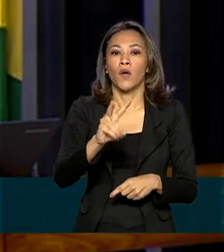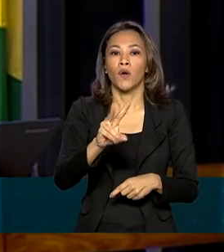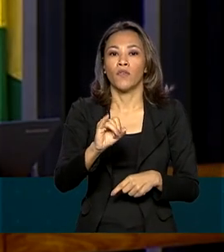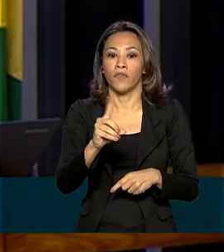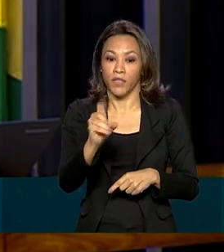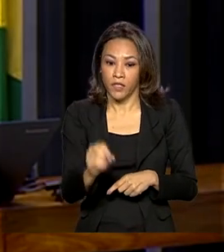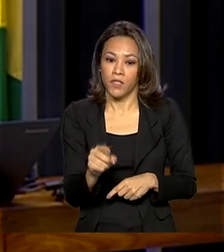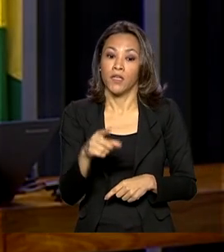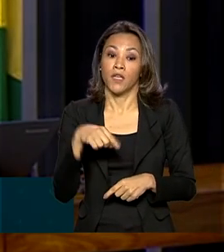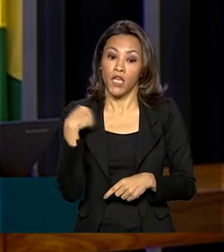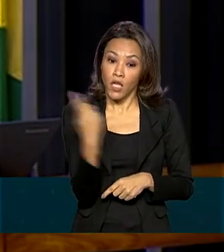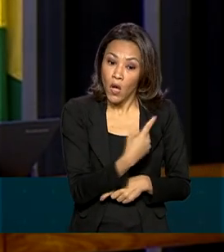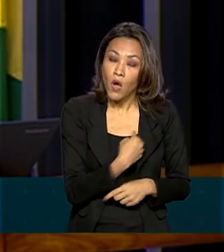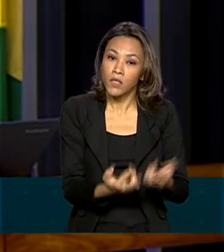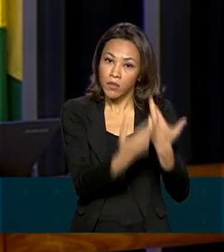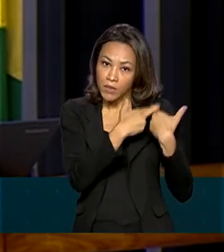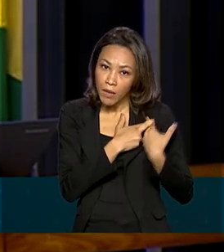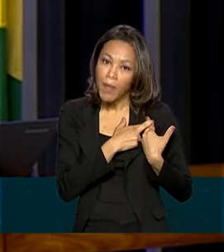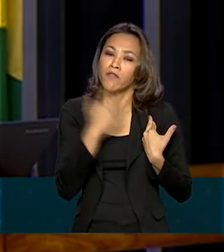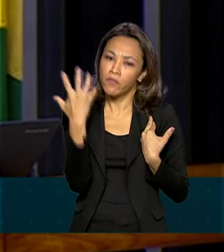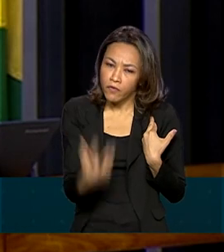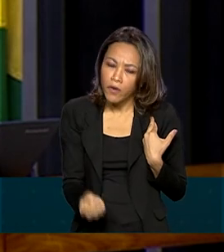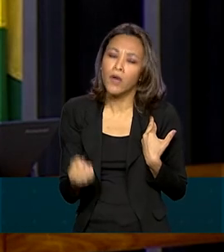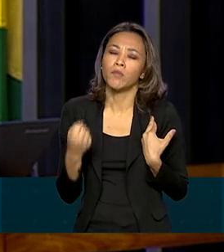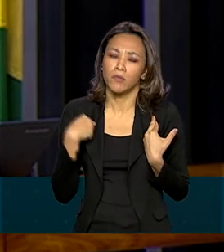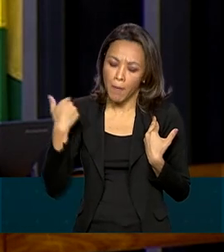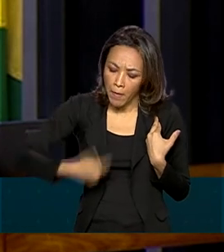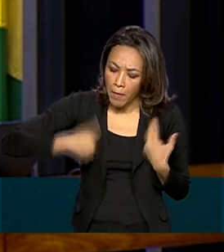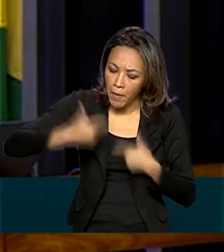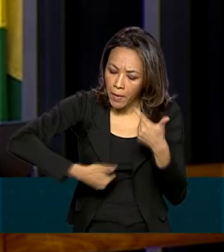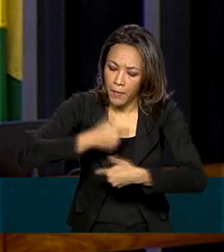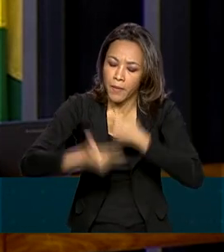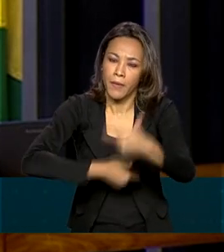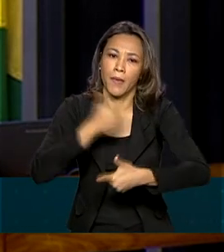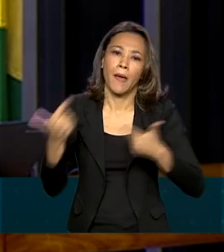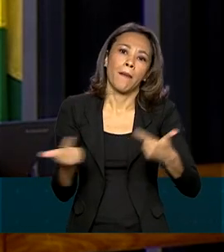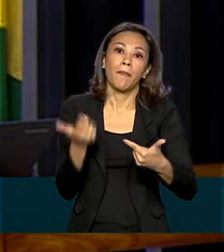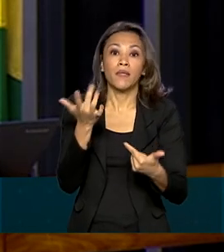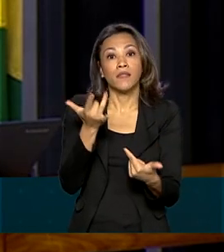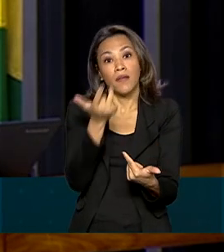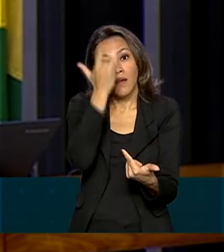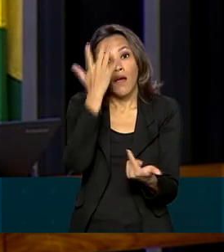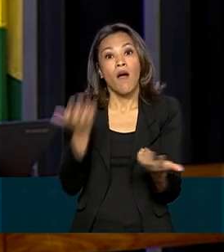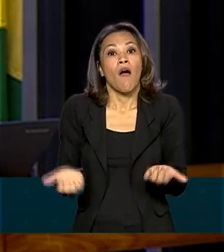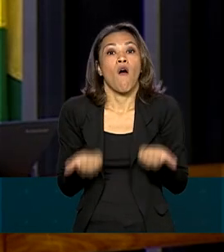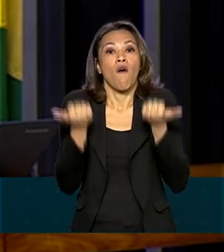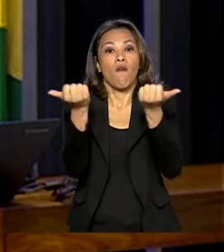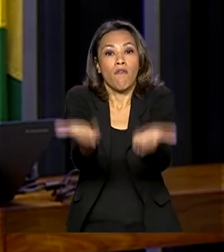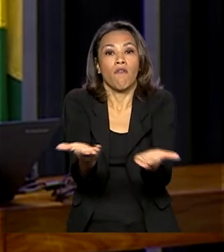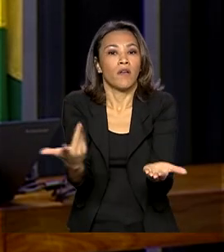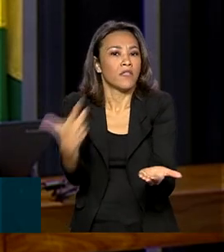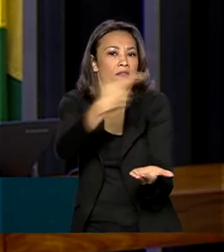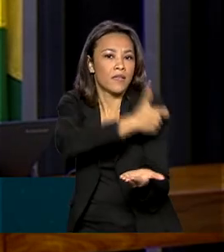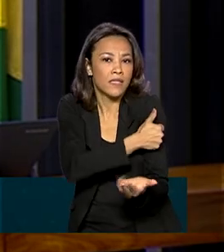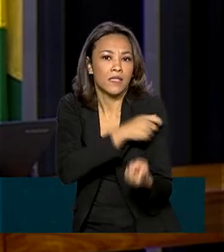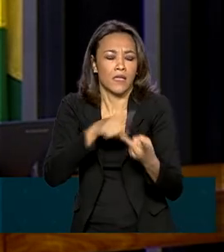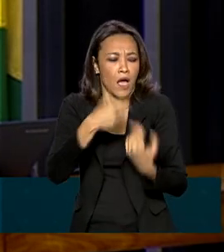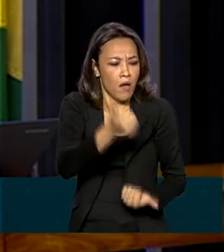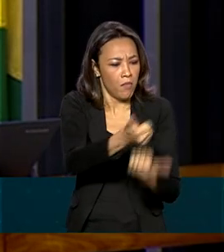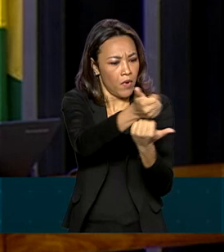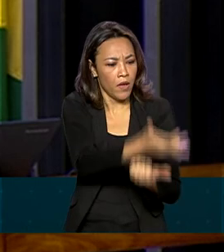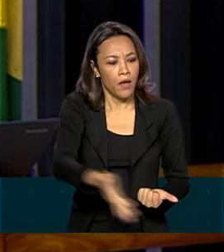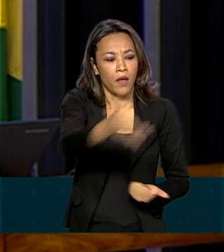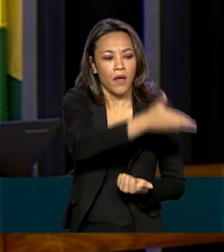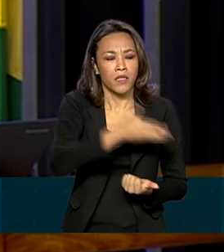fazer o que estiver ao nosso alcance a facilitar a oferta de vacinas o Amparo aos mais